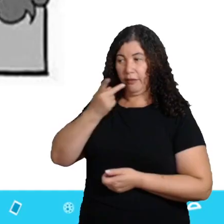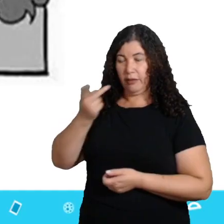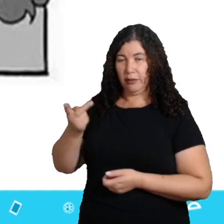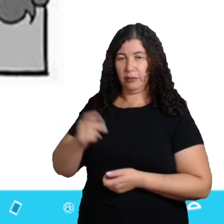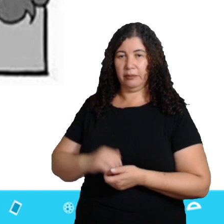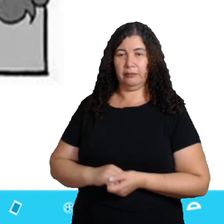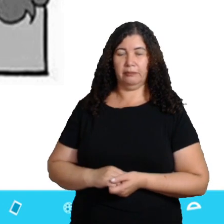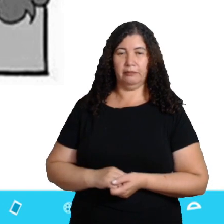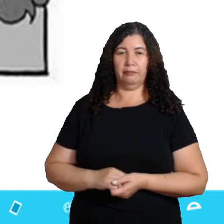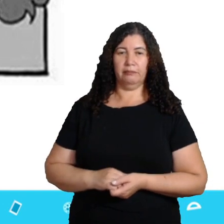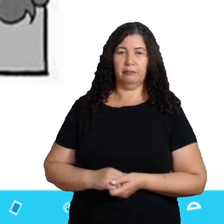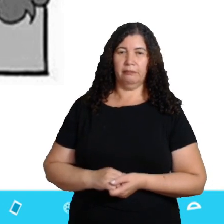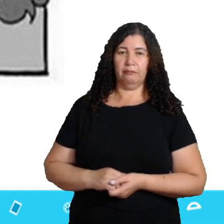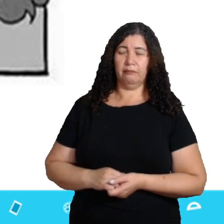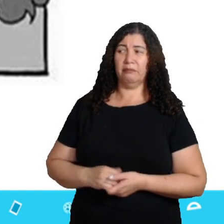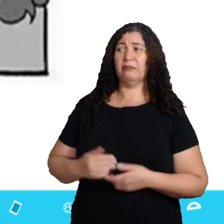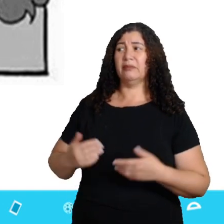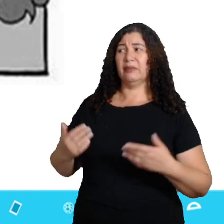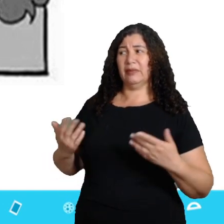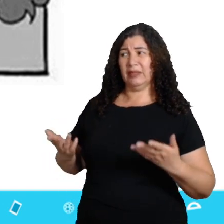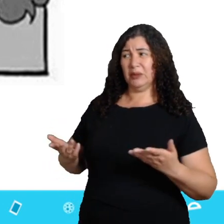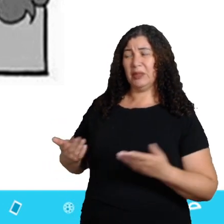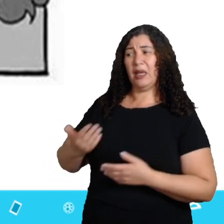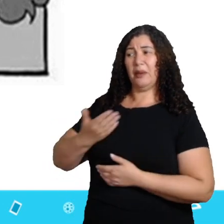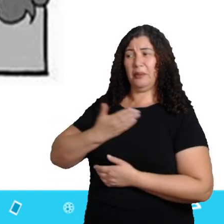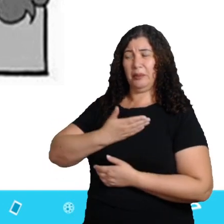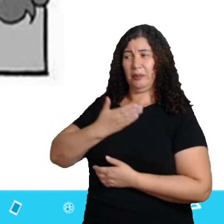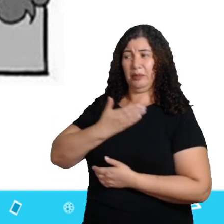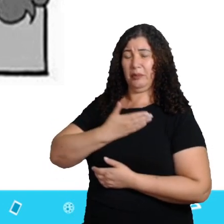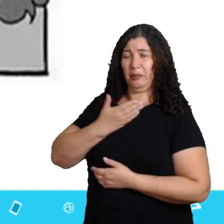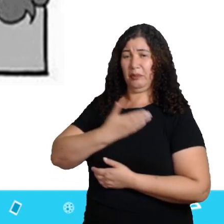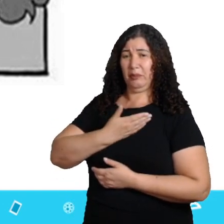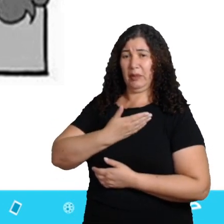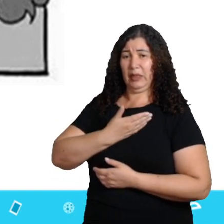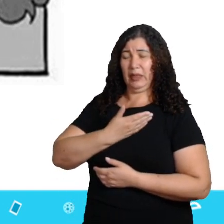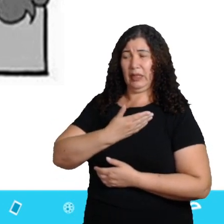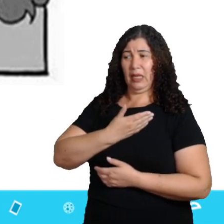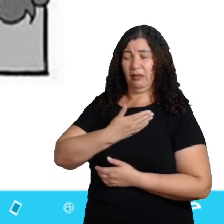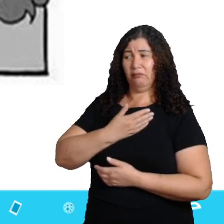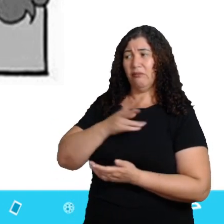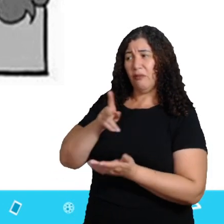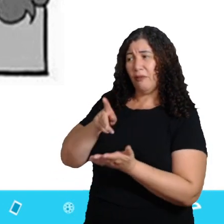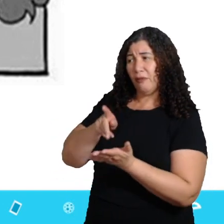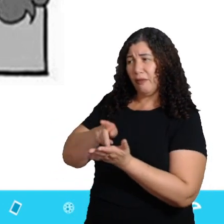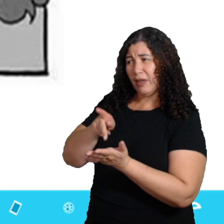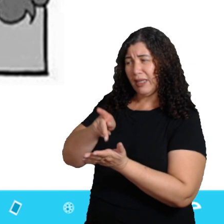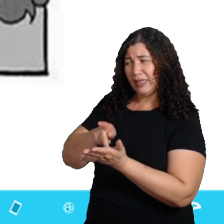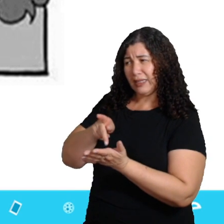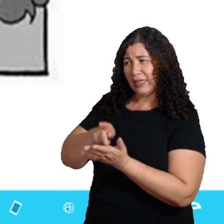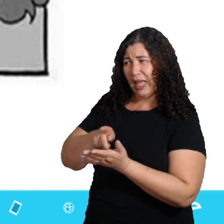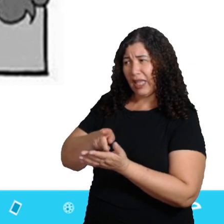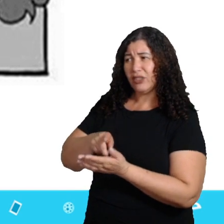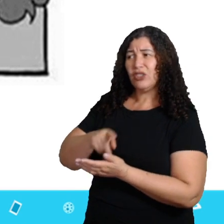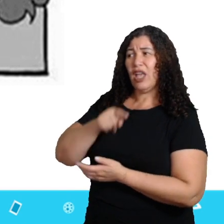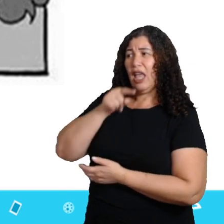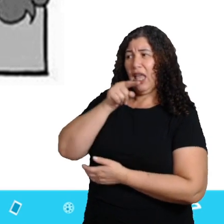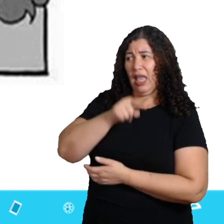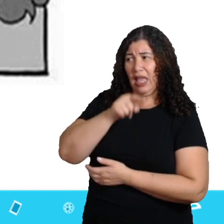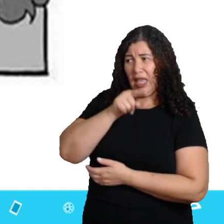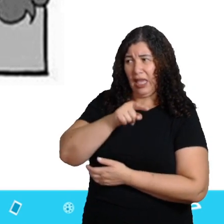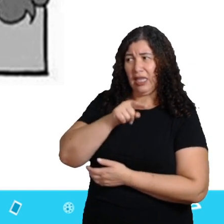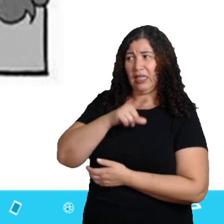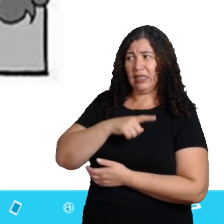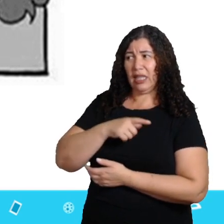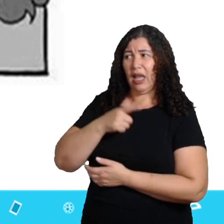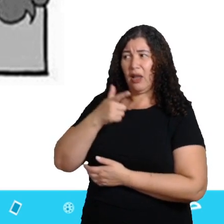seguinte: ai, amiga, então quer dizer que ele está saindo com